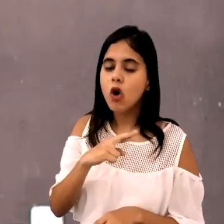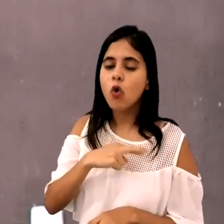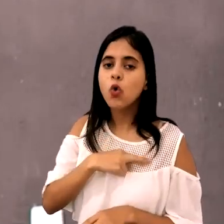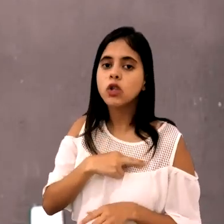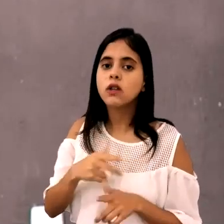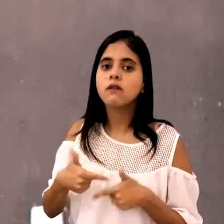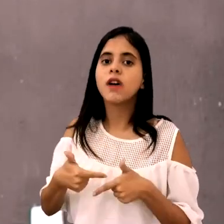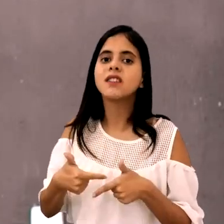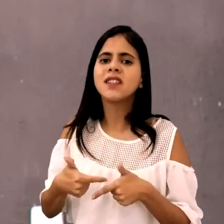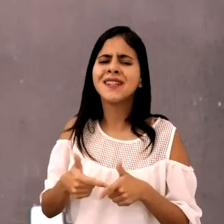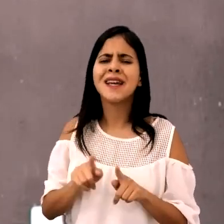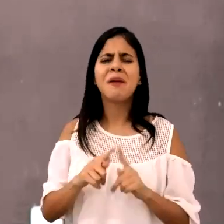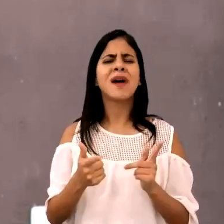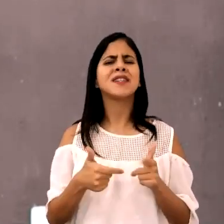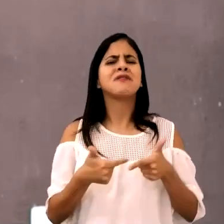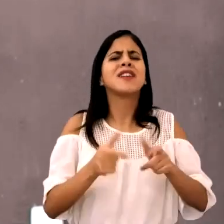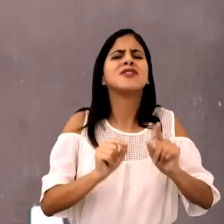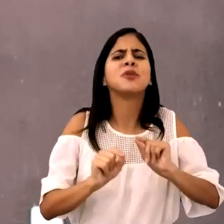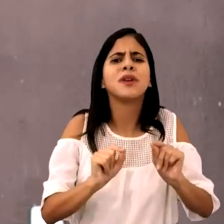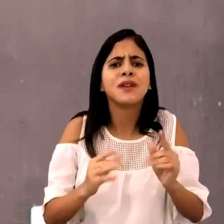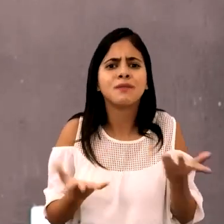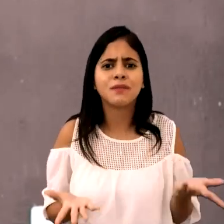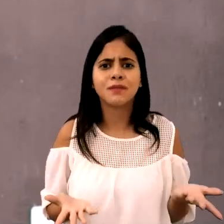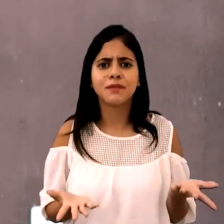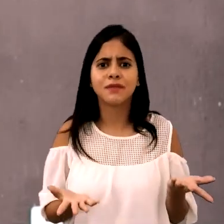Fazer o quê, meu irmão?